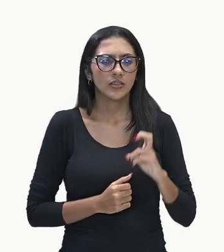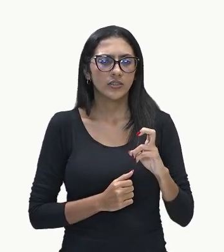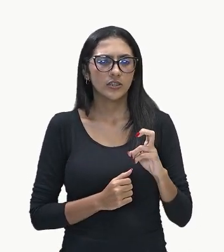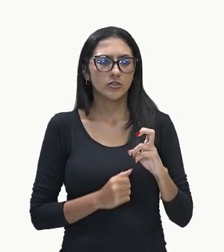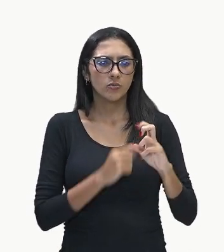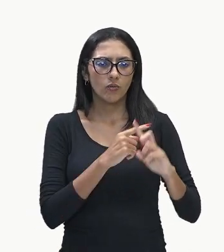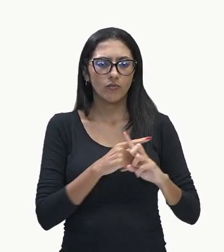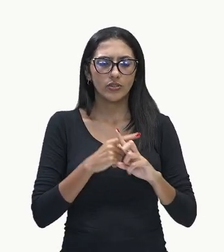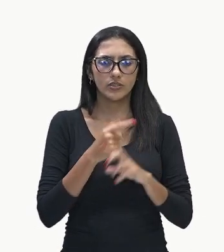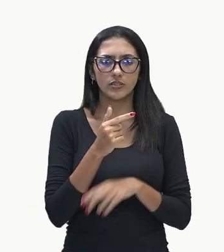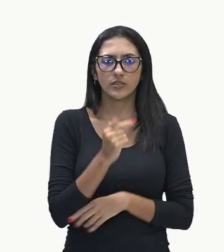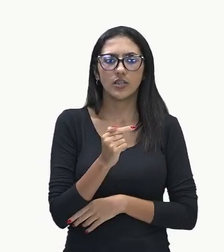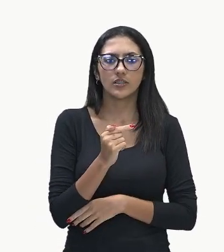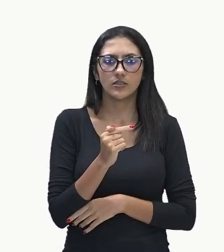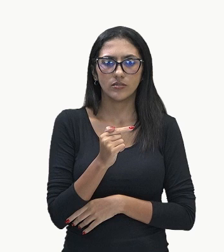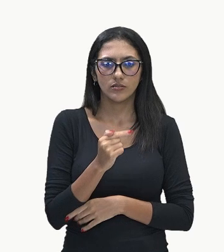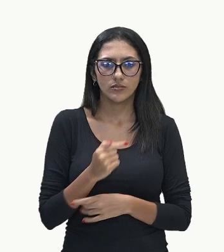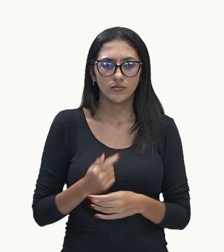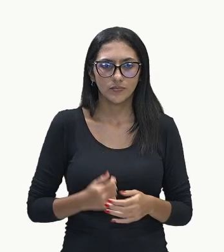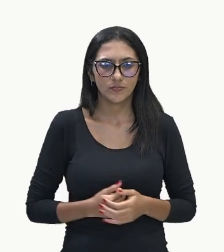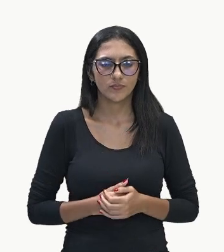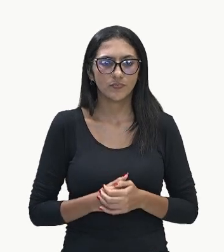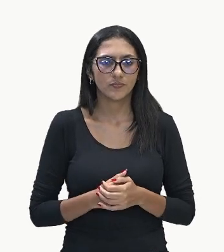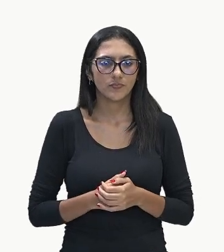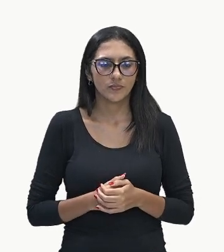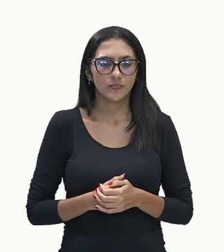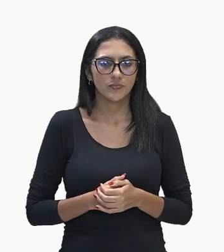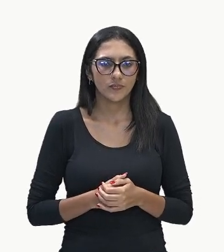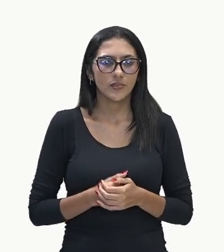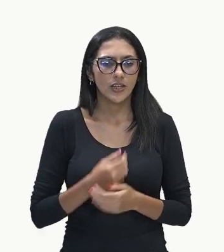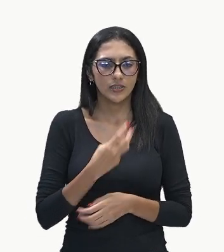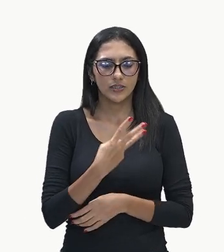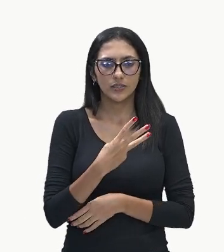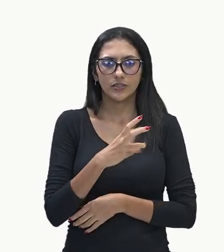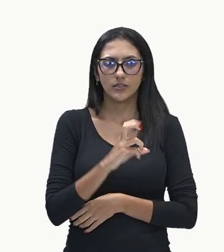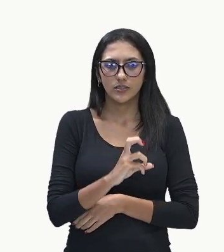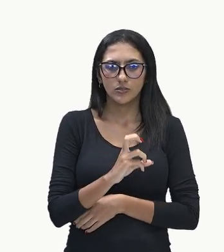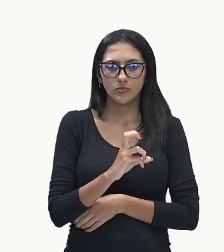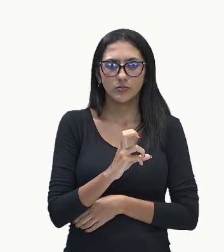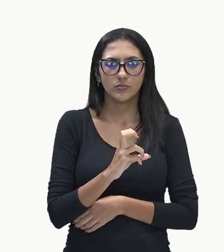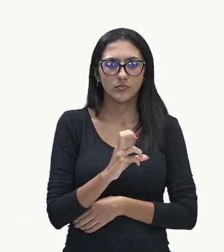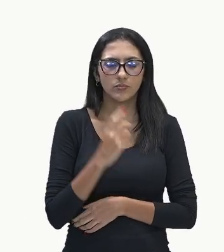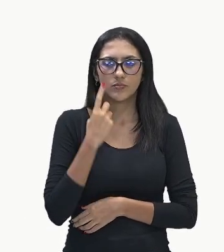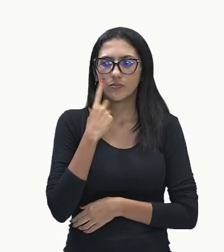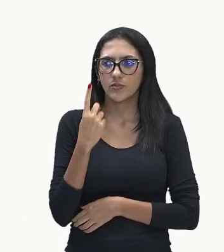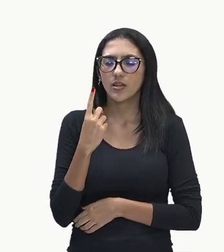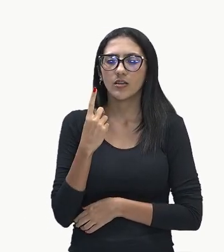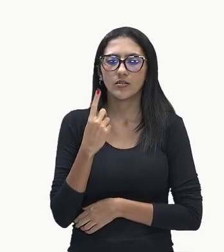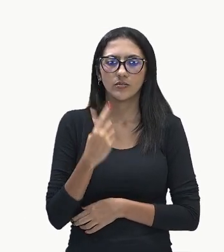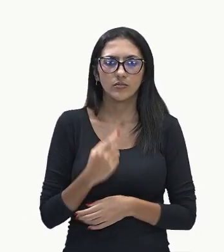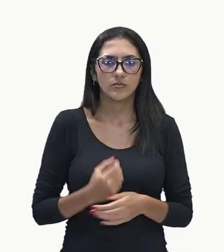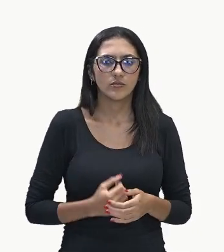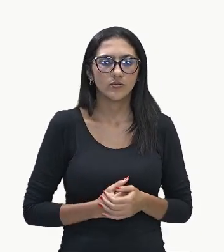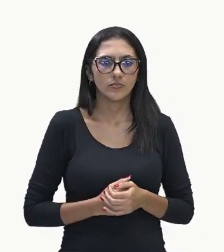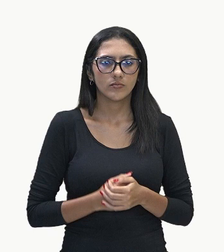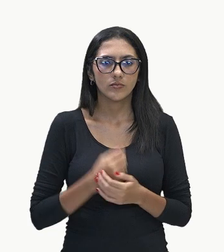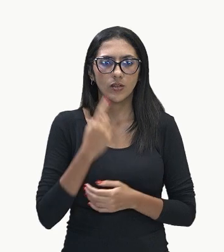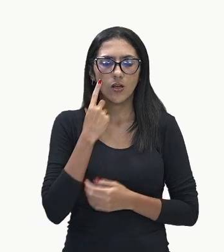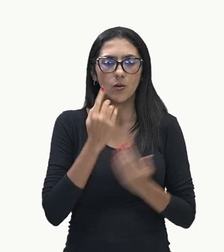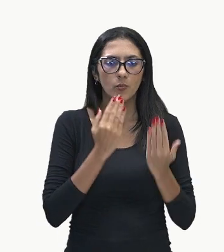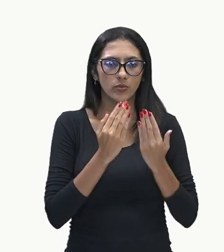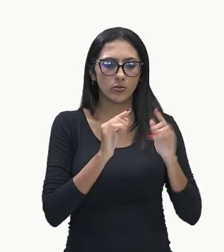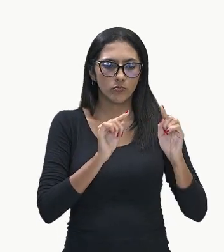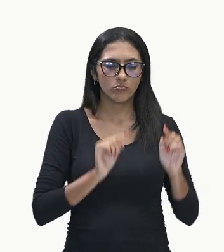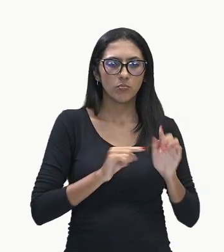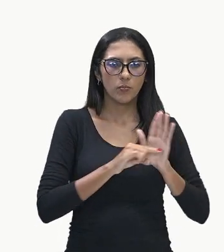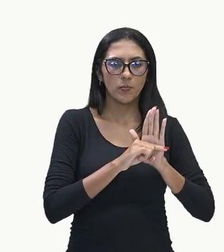quanto é? Exatamente isso. Os sinais são iguais ou diferentes entre o 5 e o 7